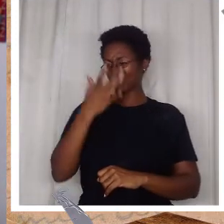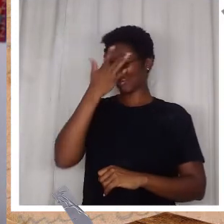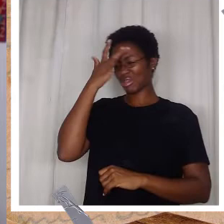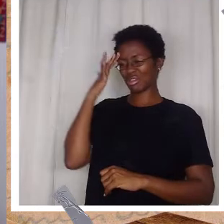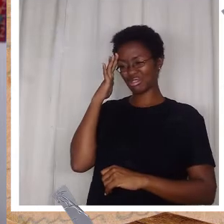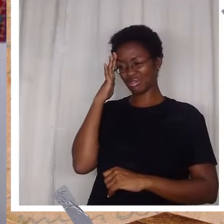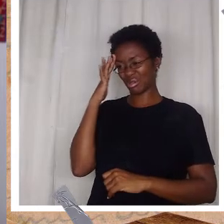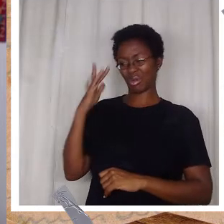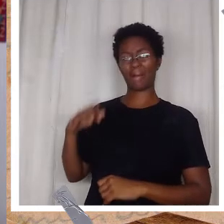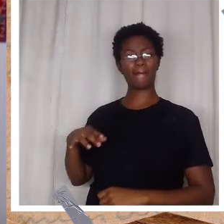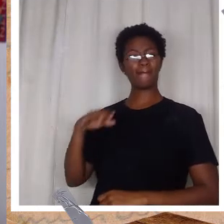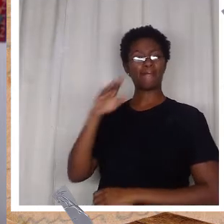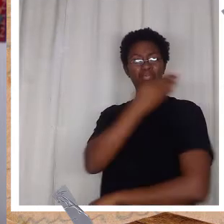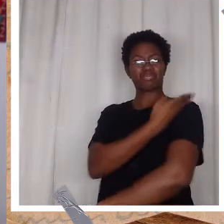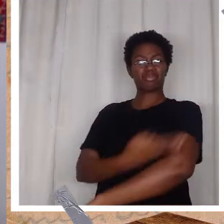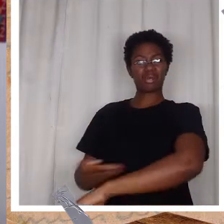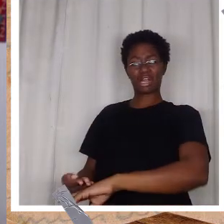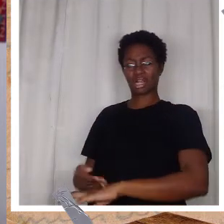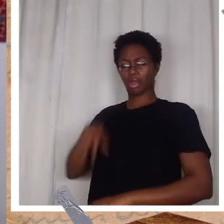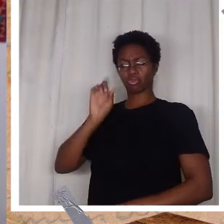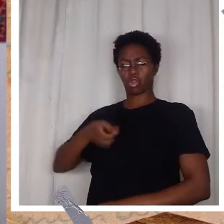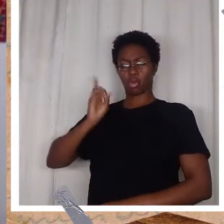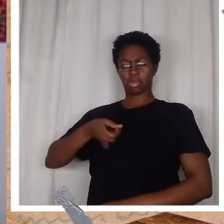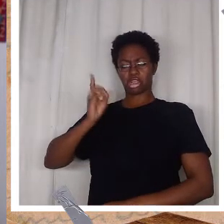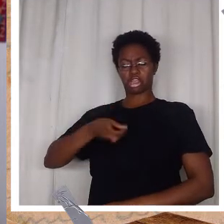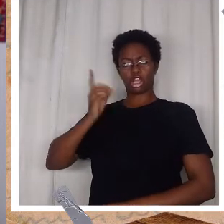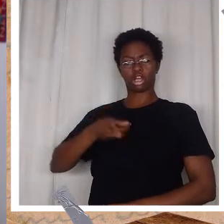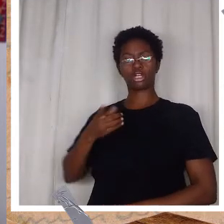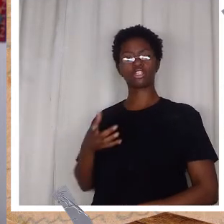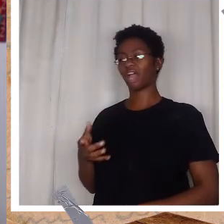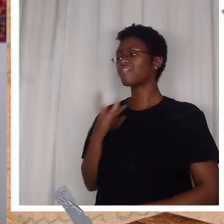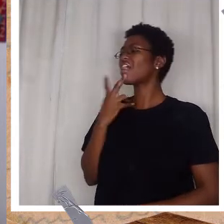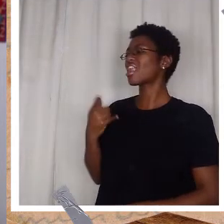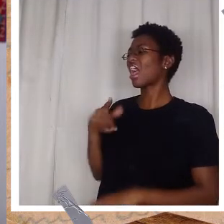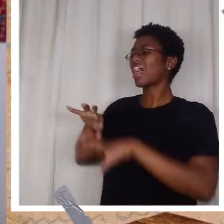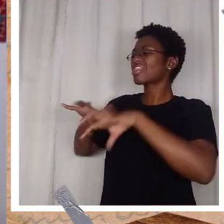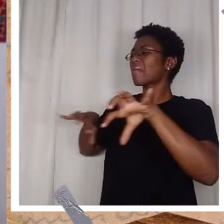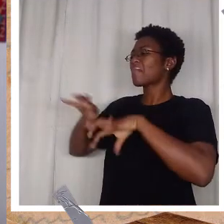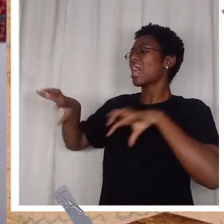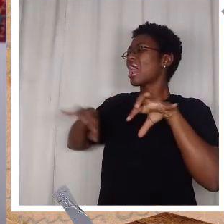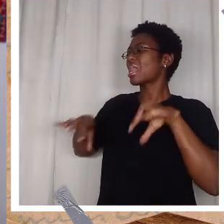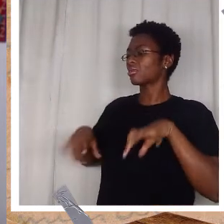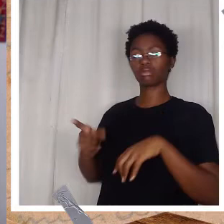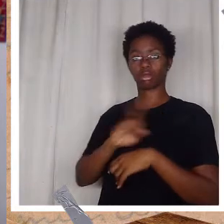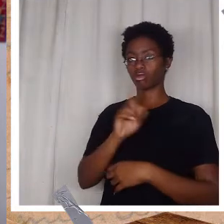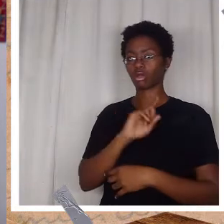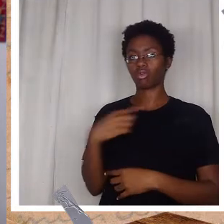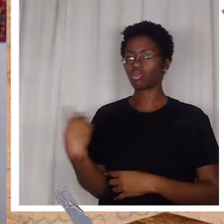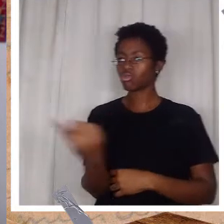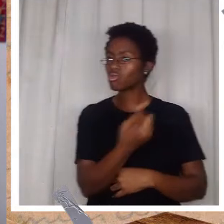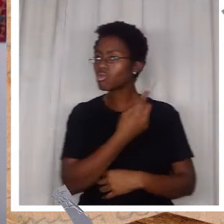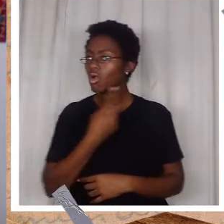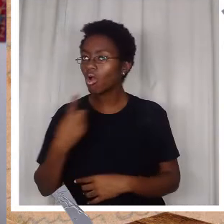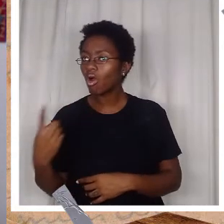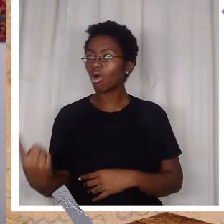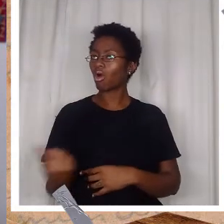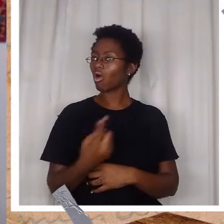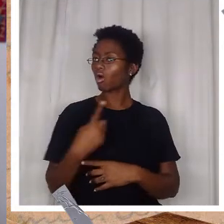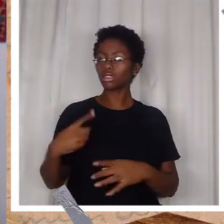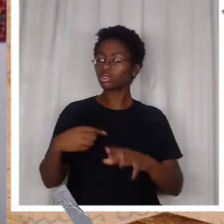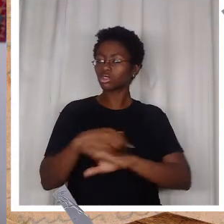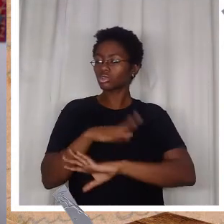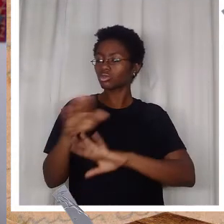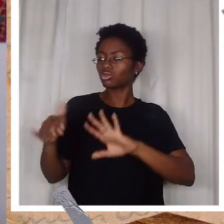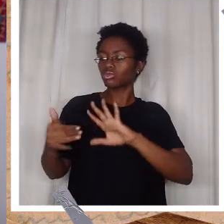do dominador branco para que a gente fique dividido. Mas nós, em vários aspectos, em várias